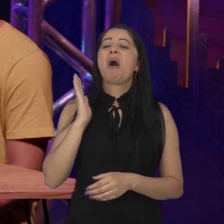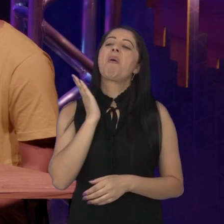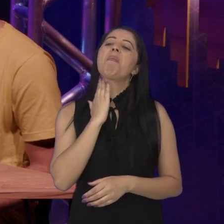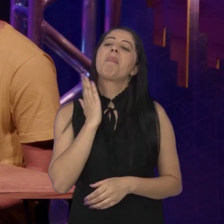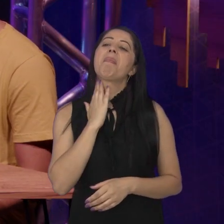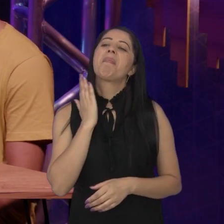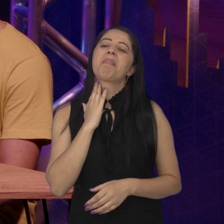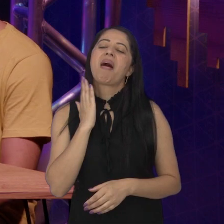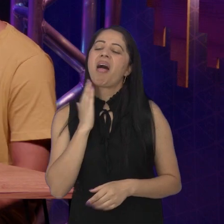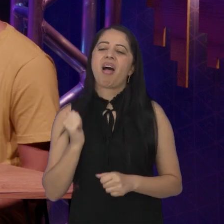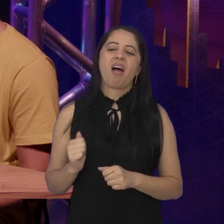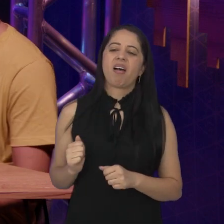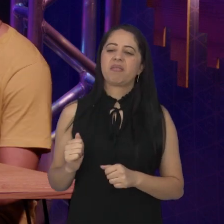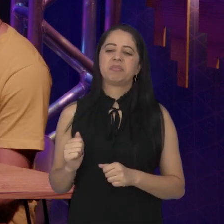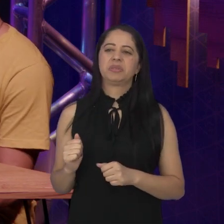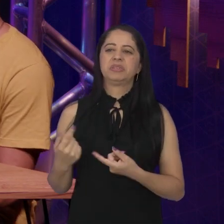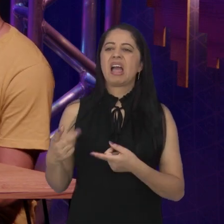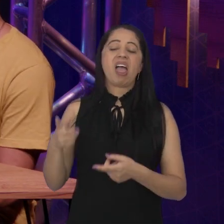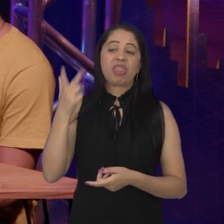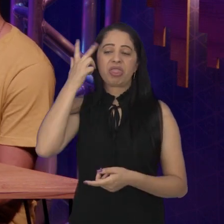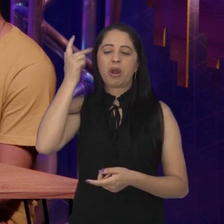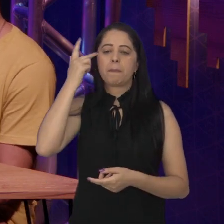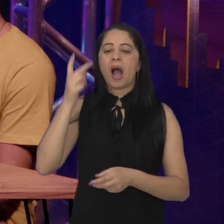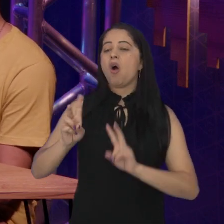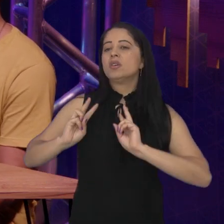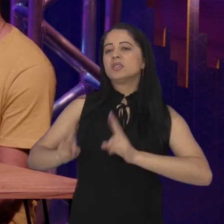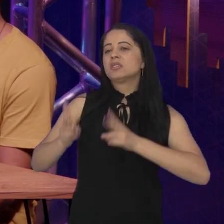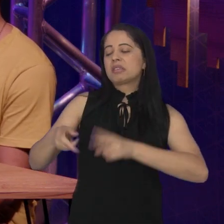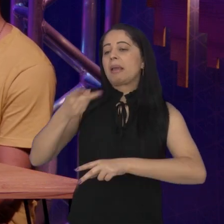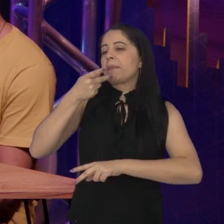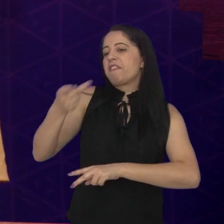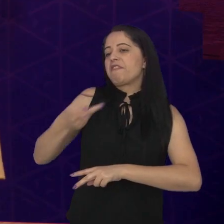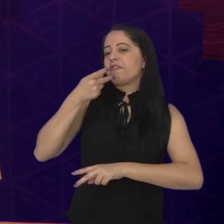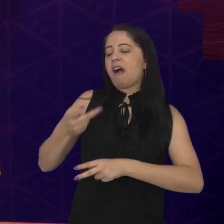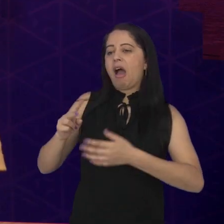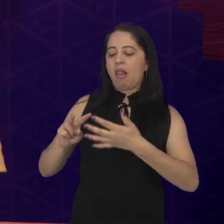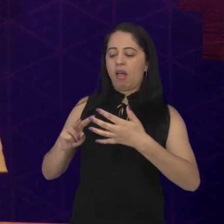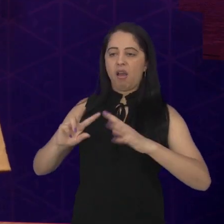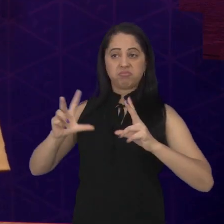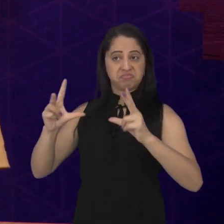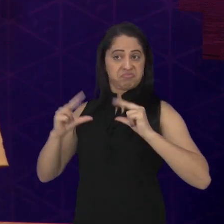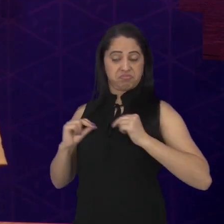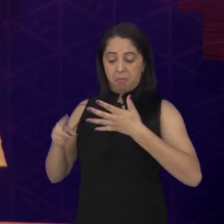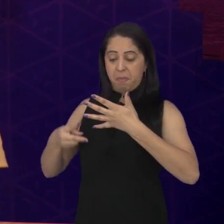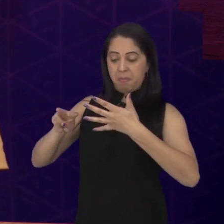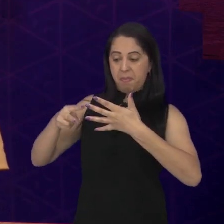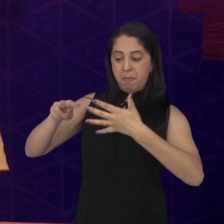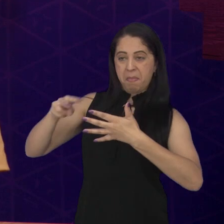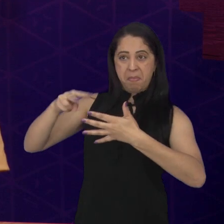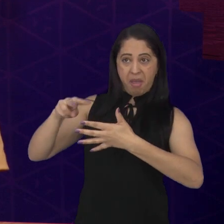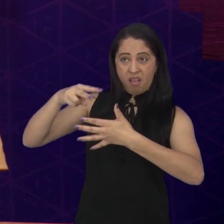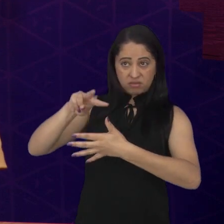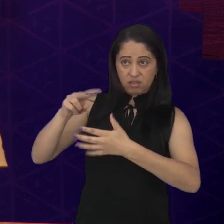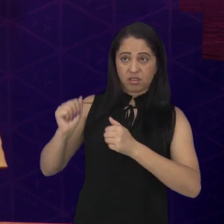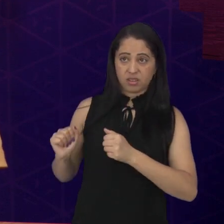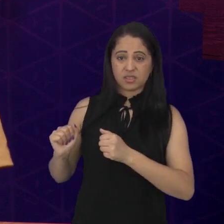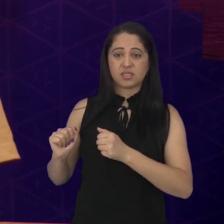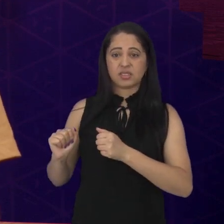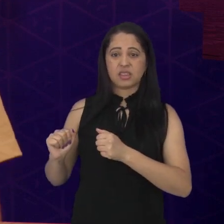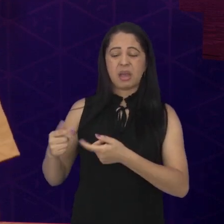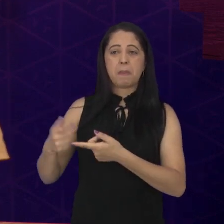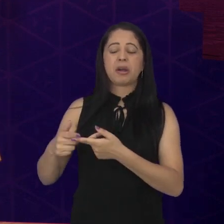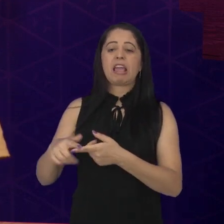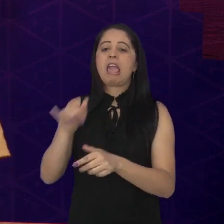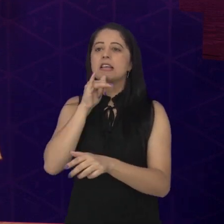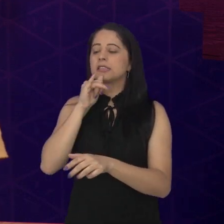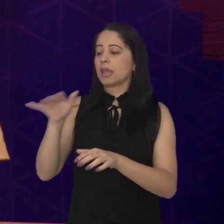uma conversinha, um papinho muito comum, né? Sempre foi, ainda é, infelizmente, de que,